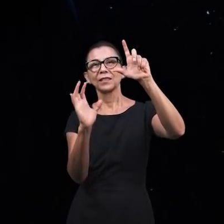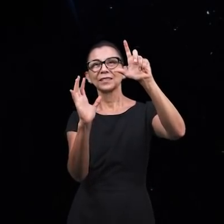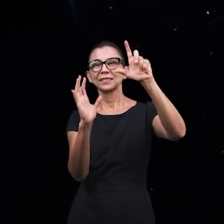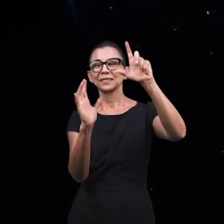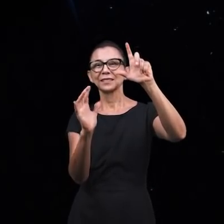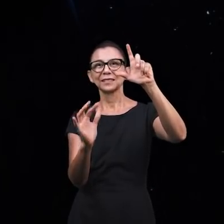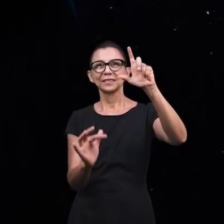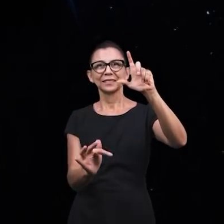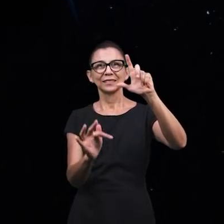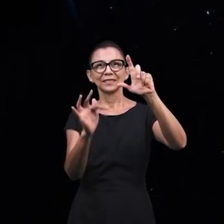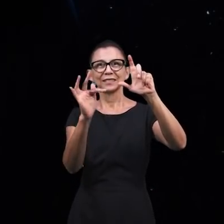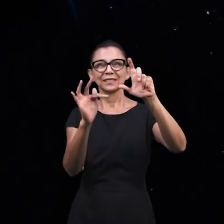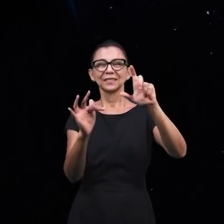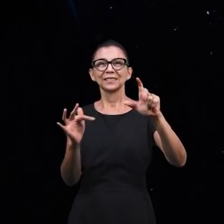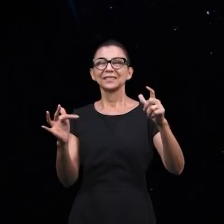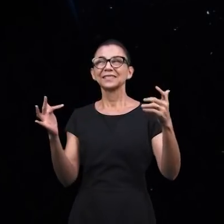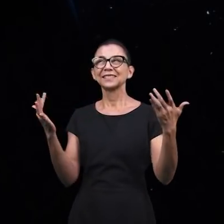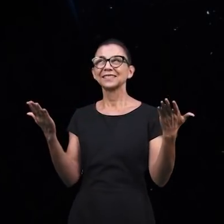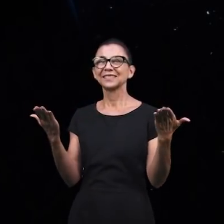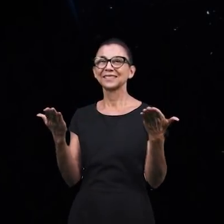em mim